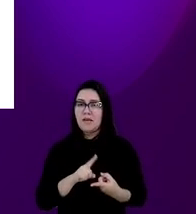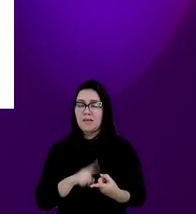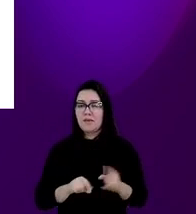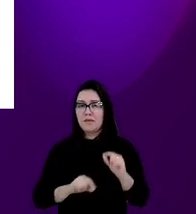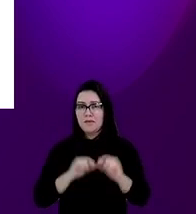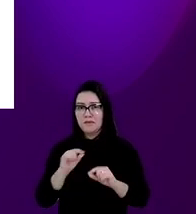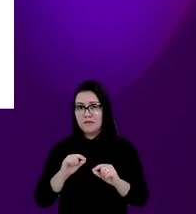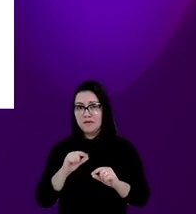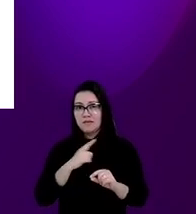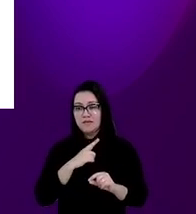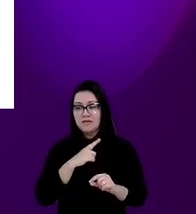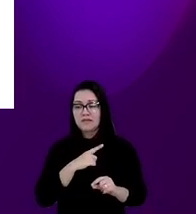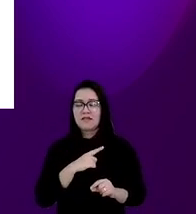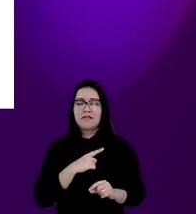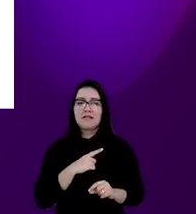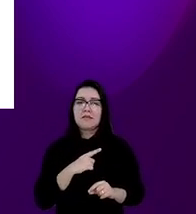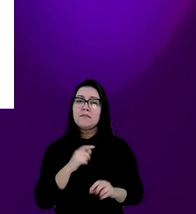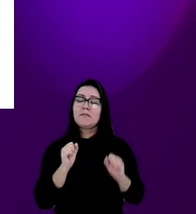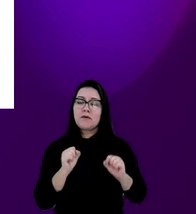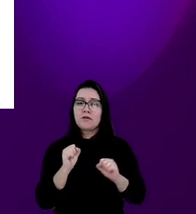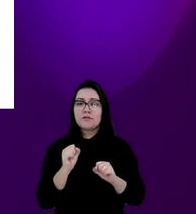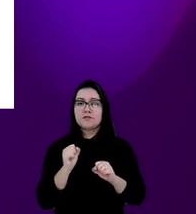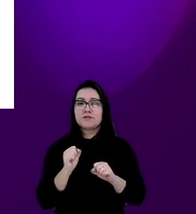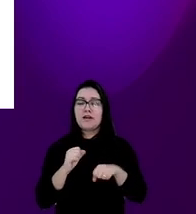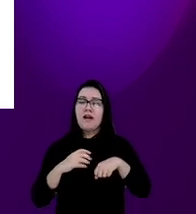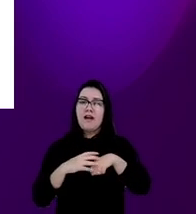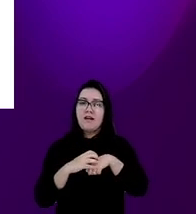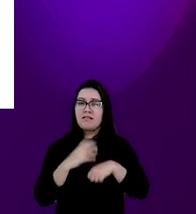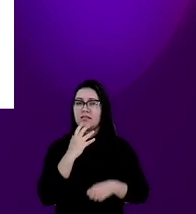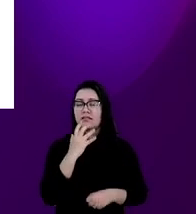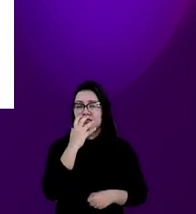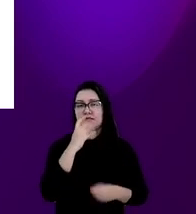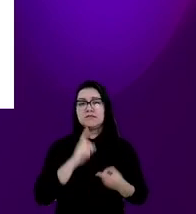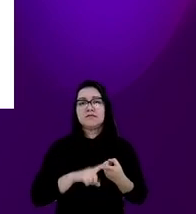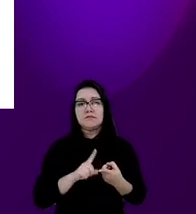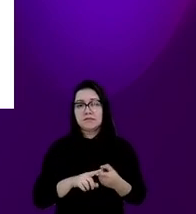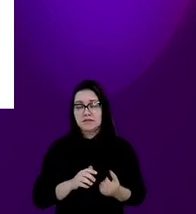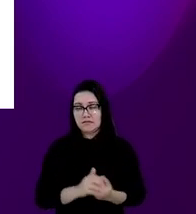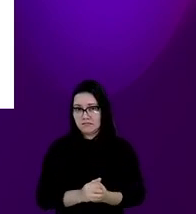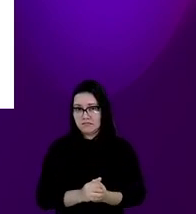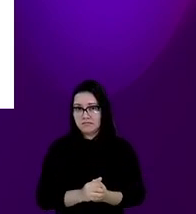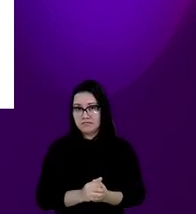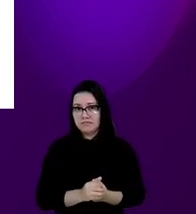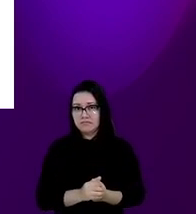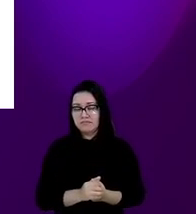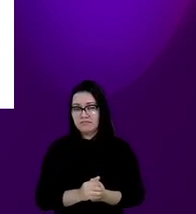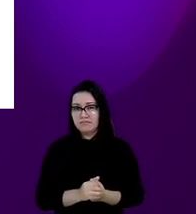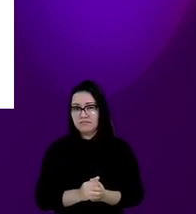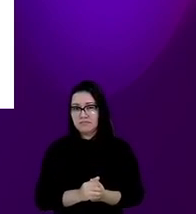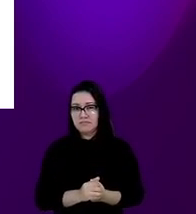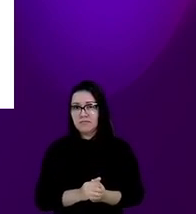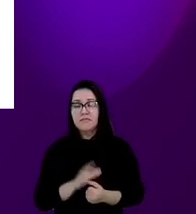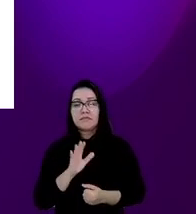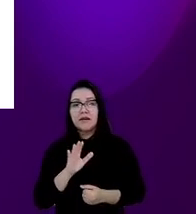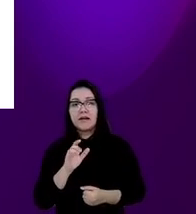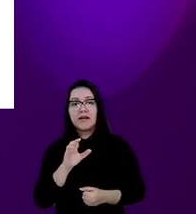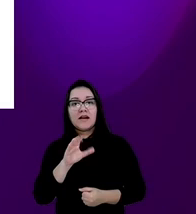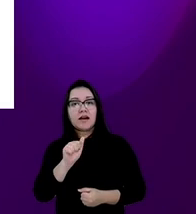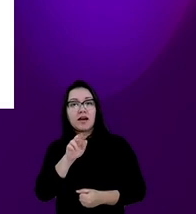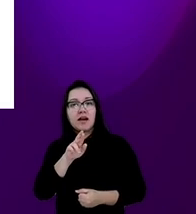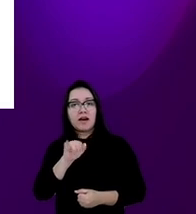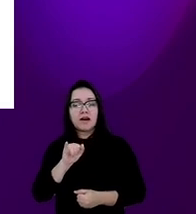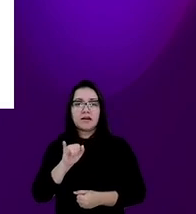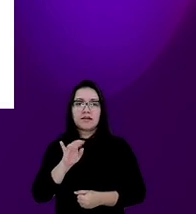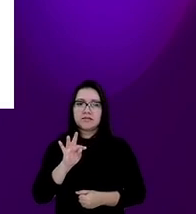lise tumoral, alergia. Nós não temos liberados ainda CAR-T halogênicos, mas no caso de CAR-T halogênicos,